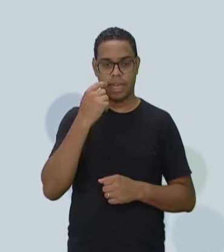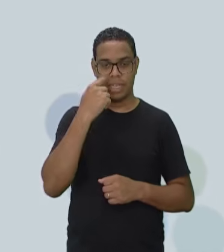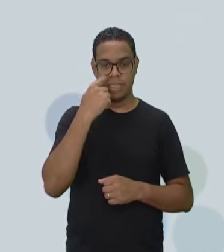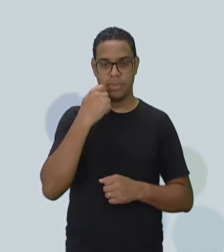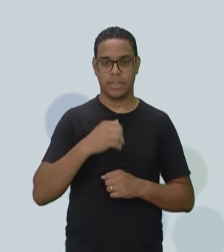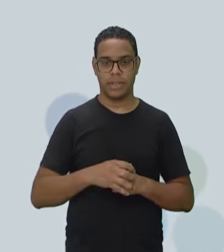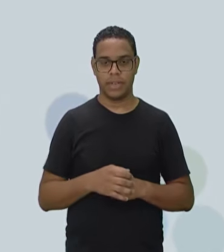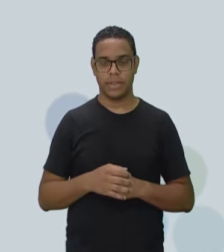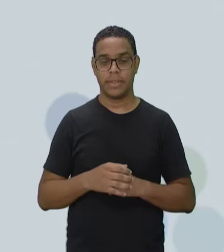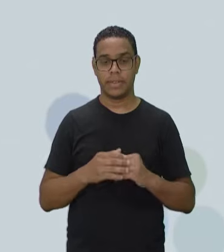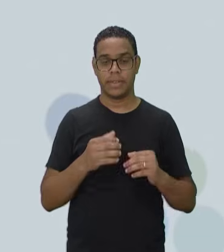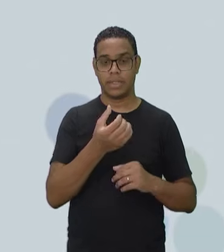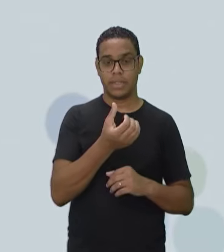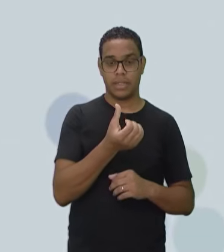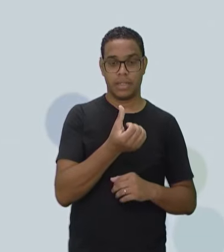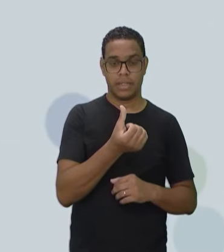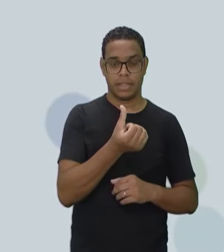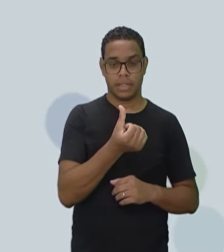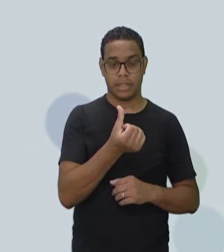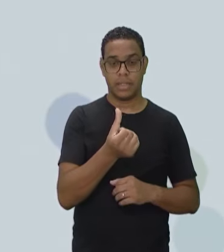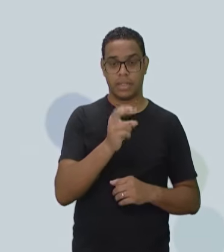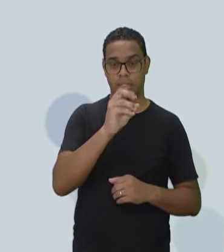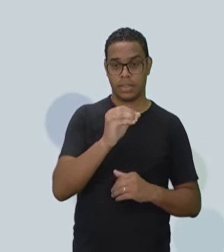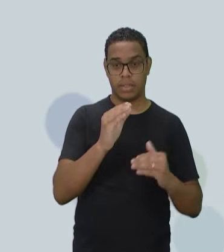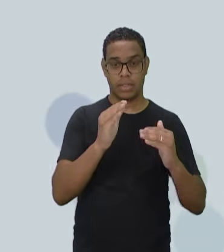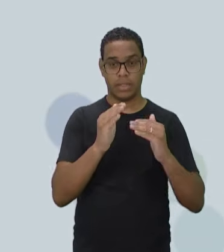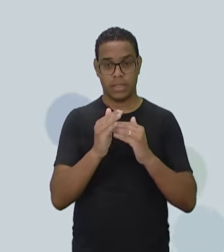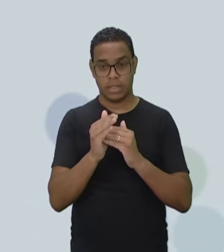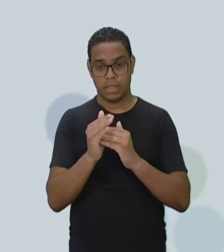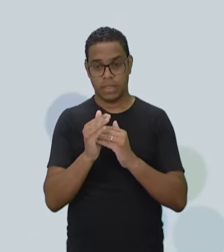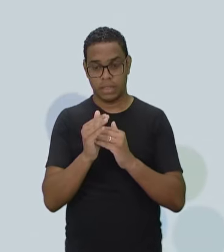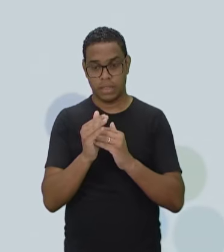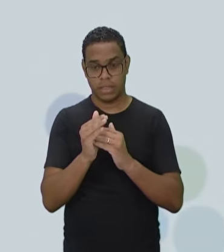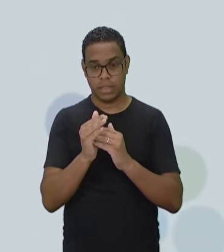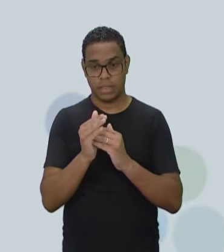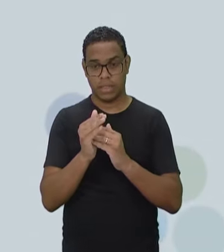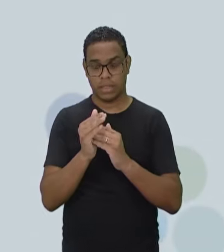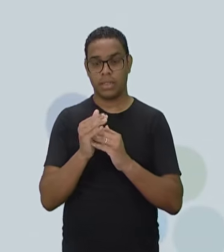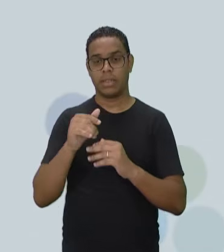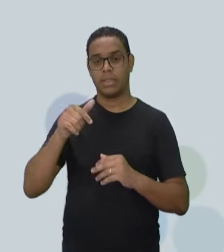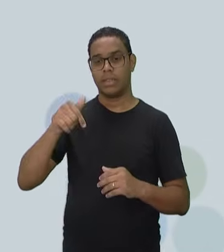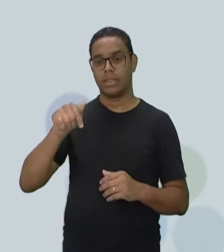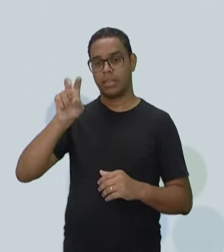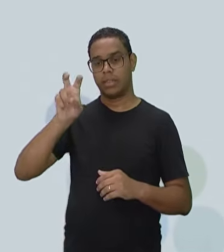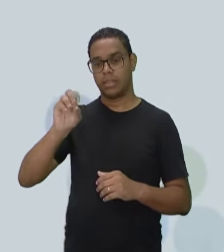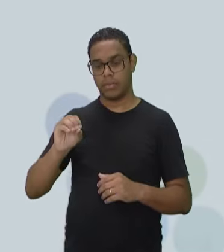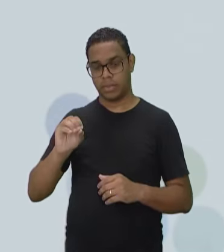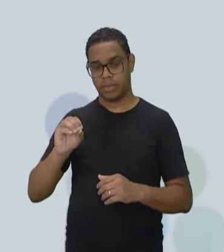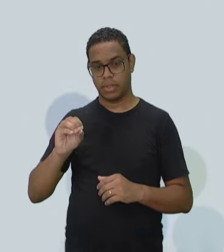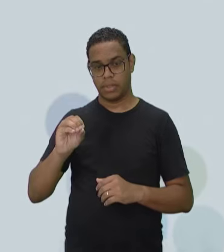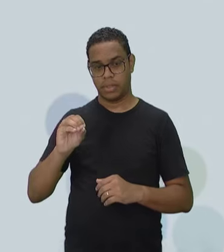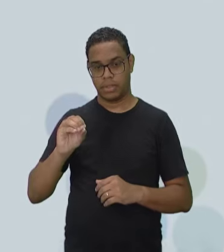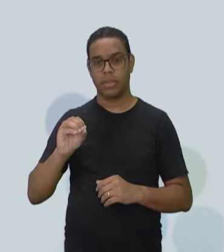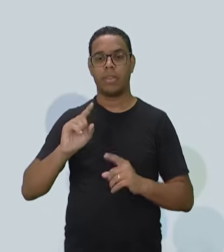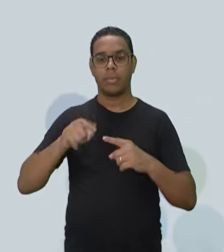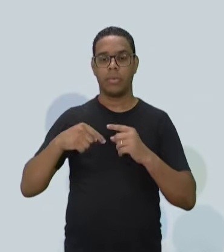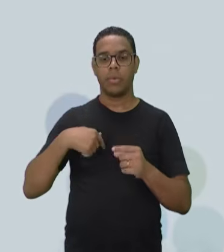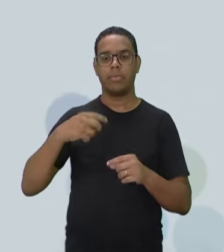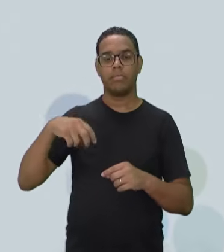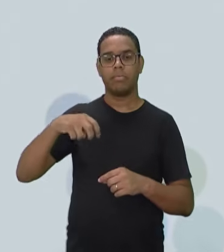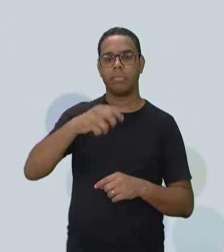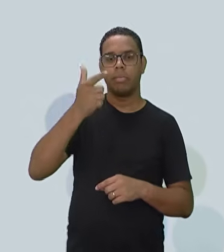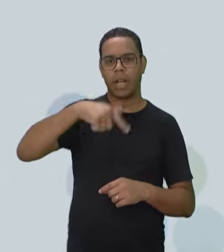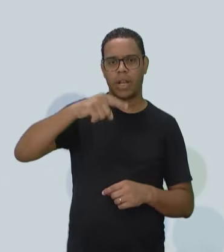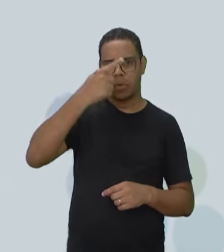ela andou até as 7h50. Deu 1 hora. E aí, depois ela não andou mais